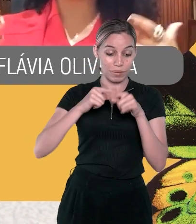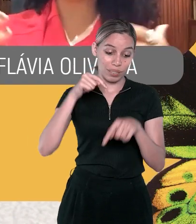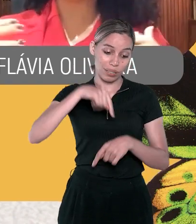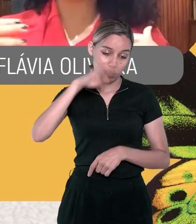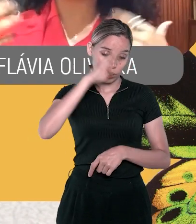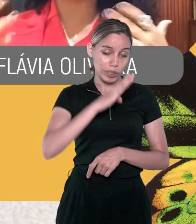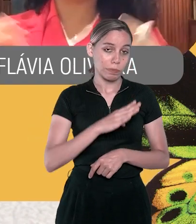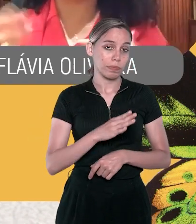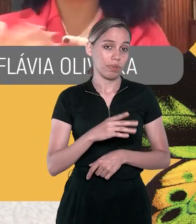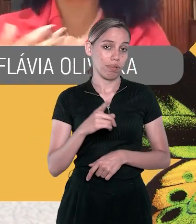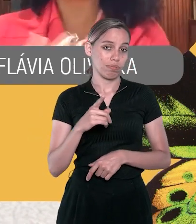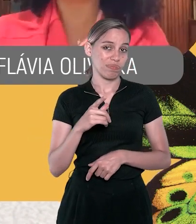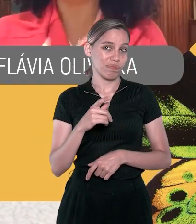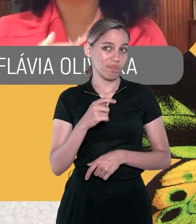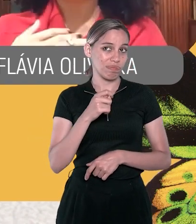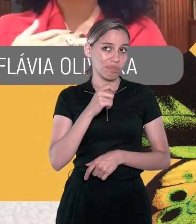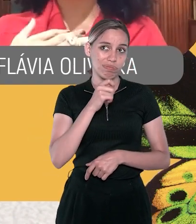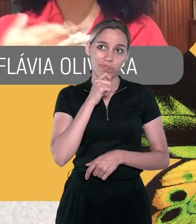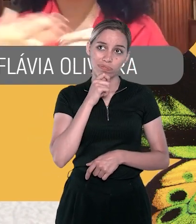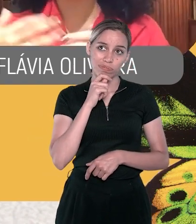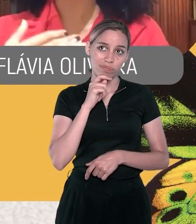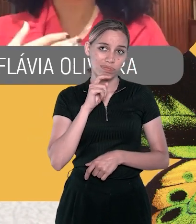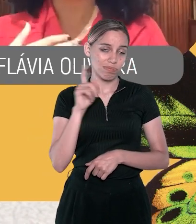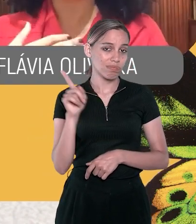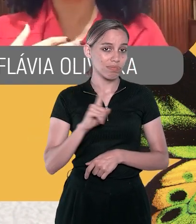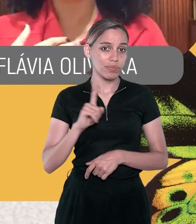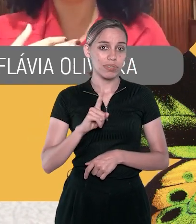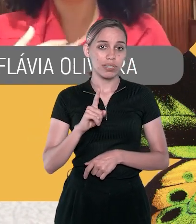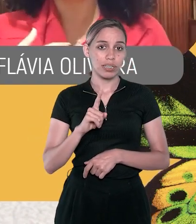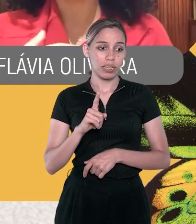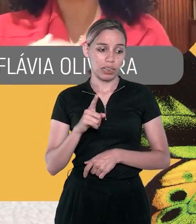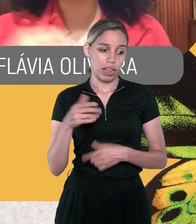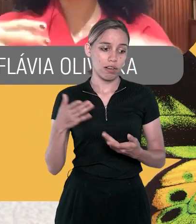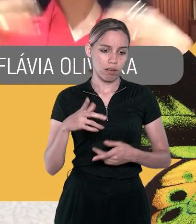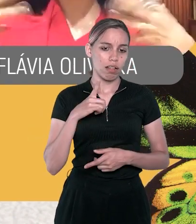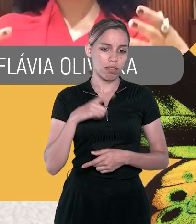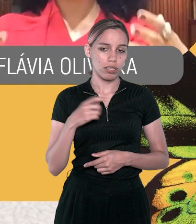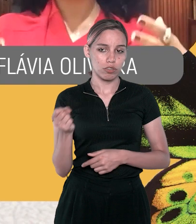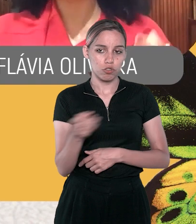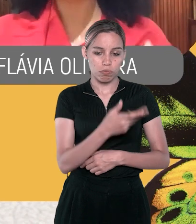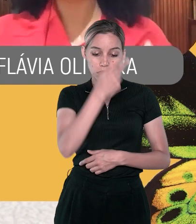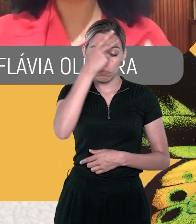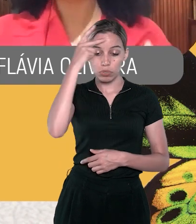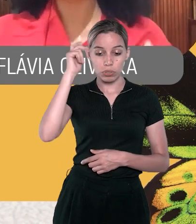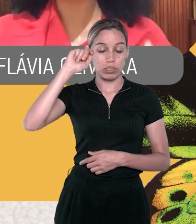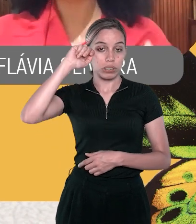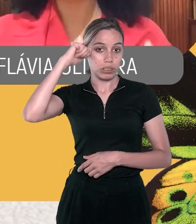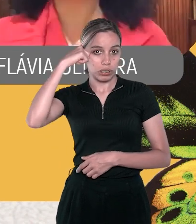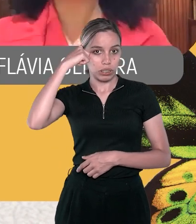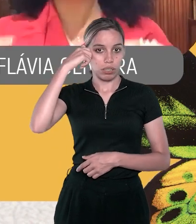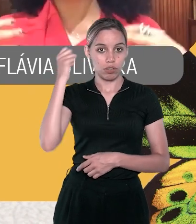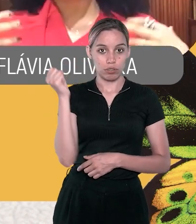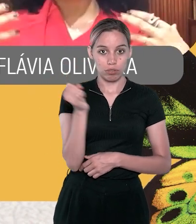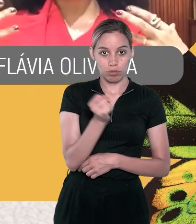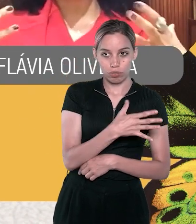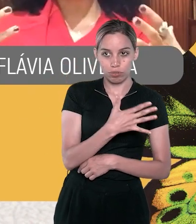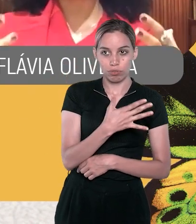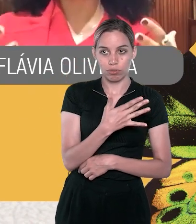Tem muitos, digamos assim, novos pretos, né? Novos negros, no sentido de